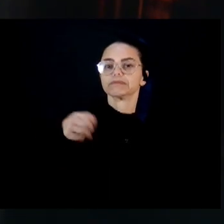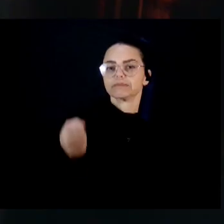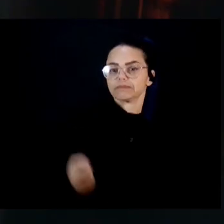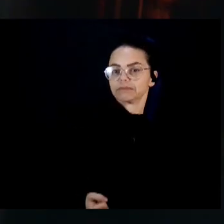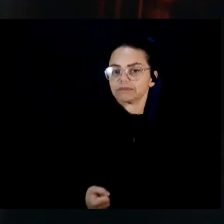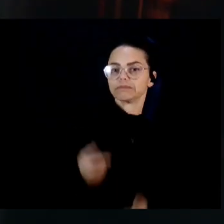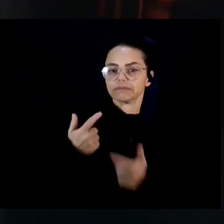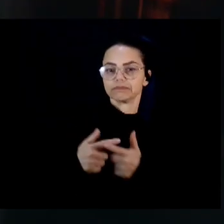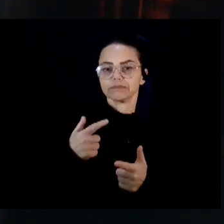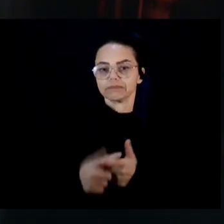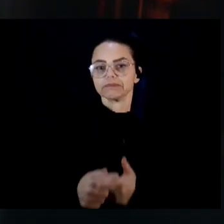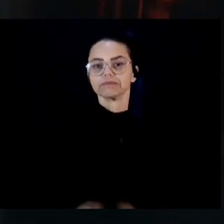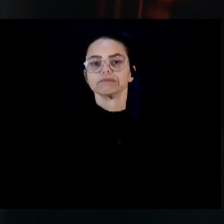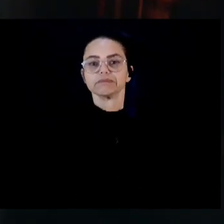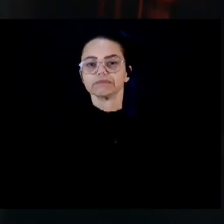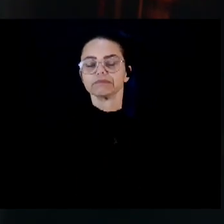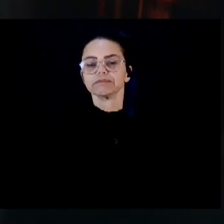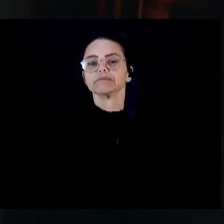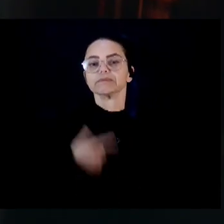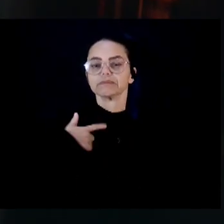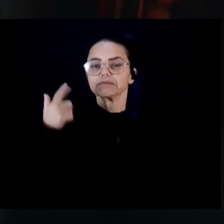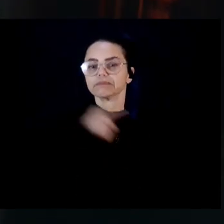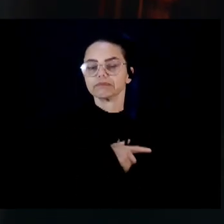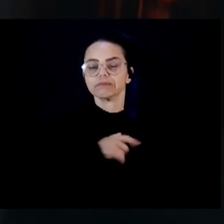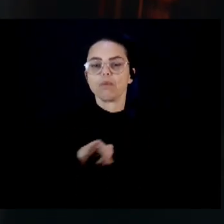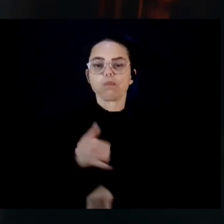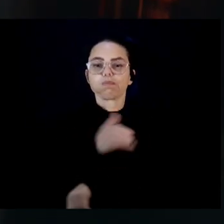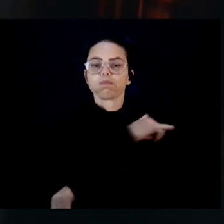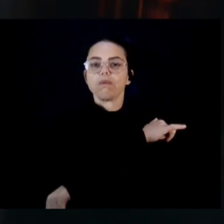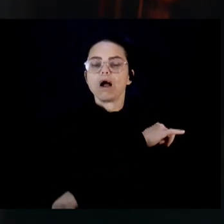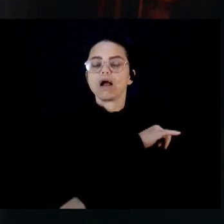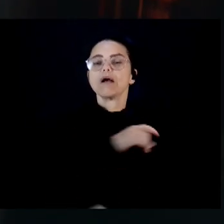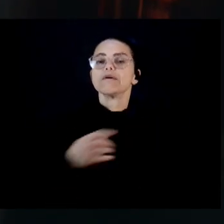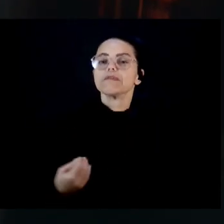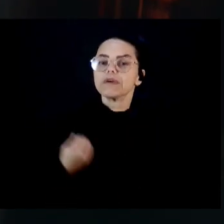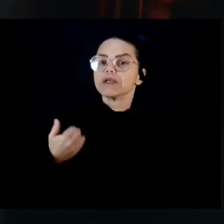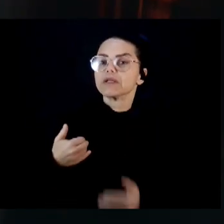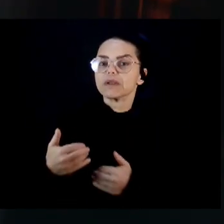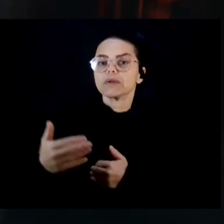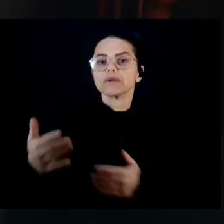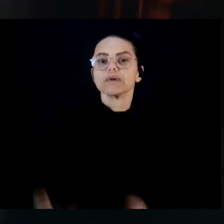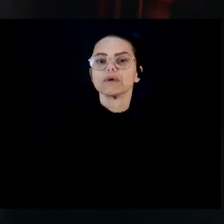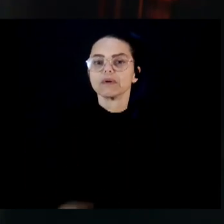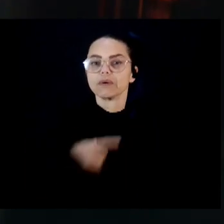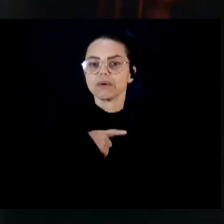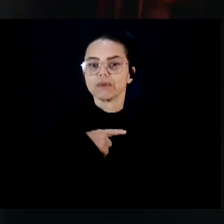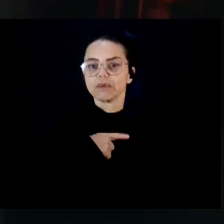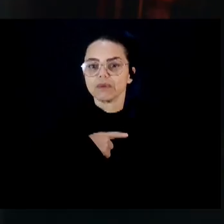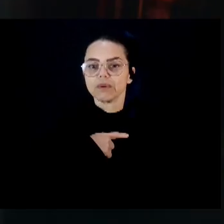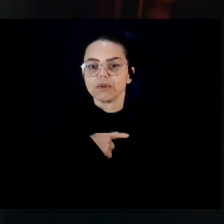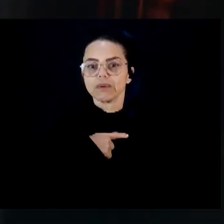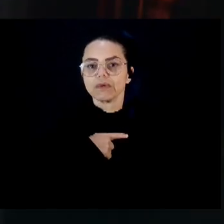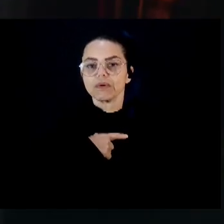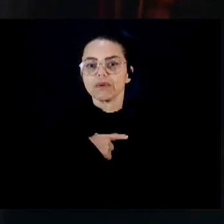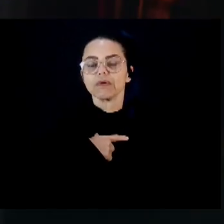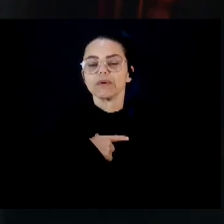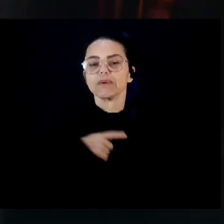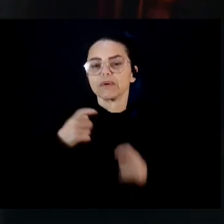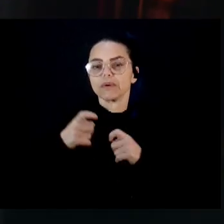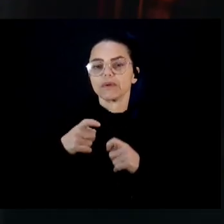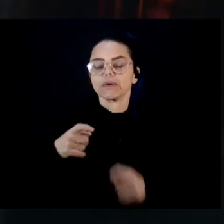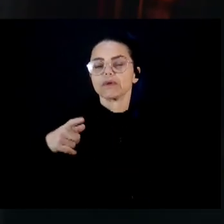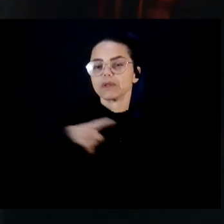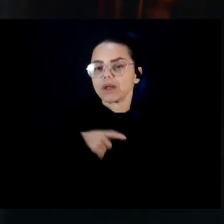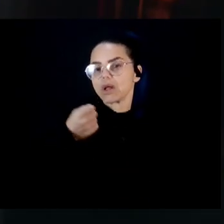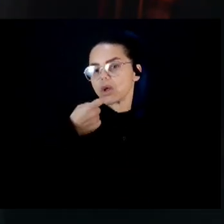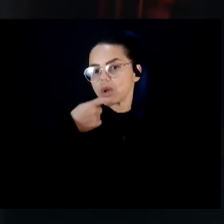tem pessoas que lidaram com obesidade a vida toda e hoje tem um medicamento que